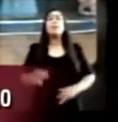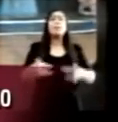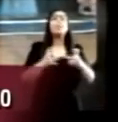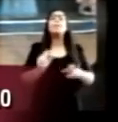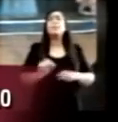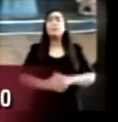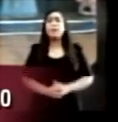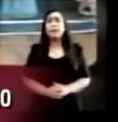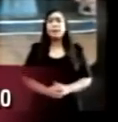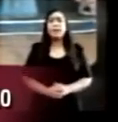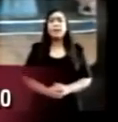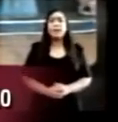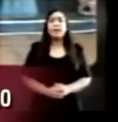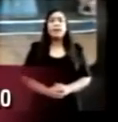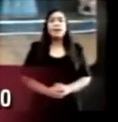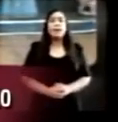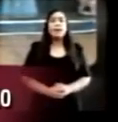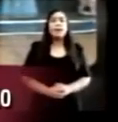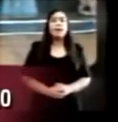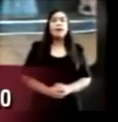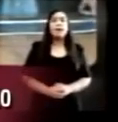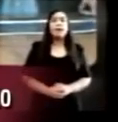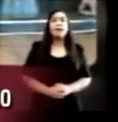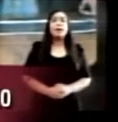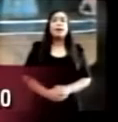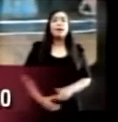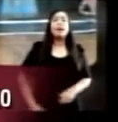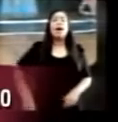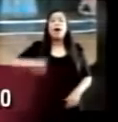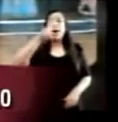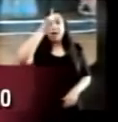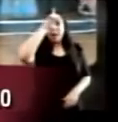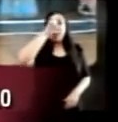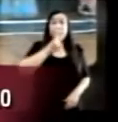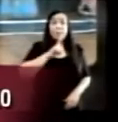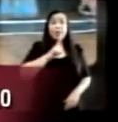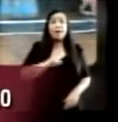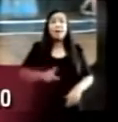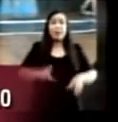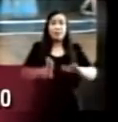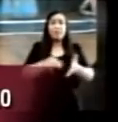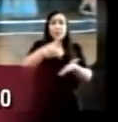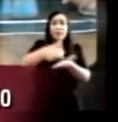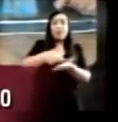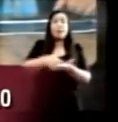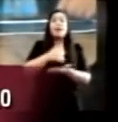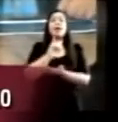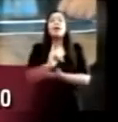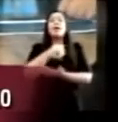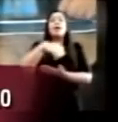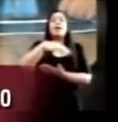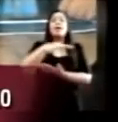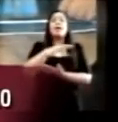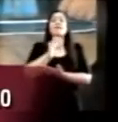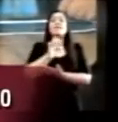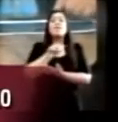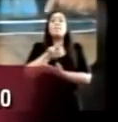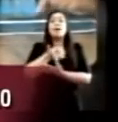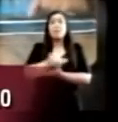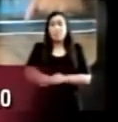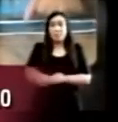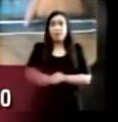ver a amarela era a enfermaria. Então eu estava falando de enfermaria, agora eu estou falando